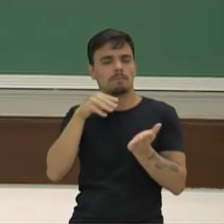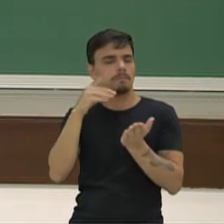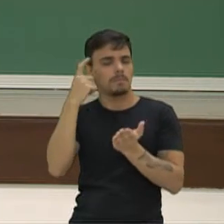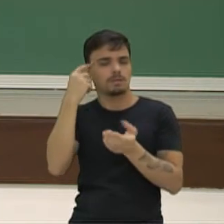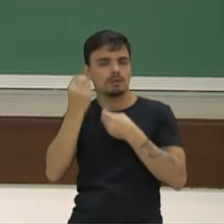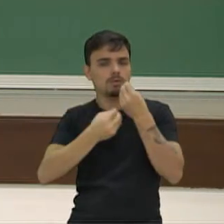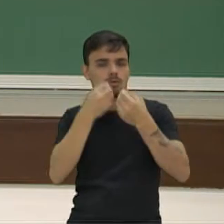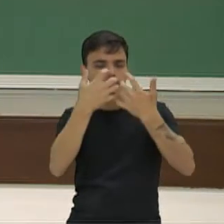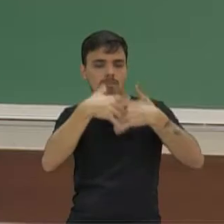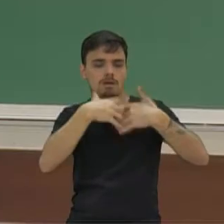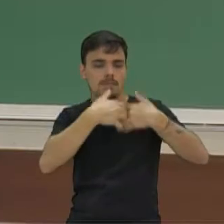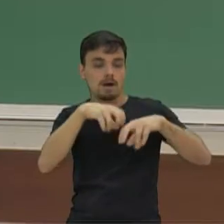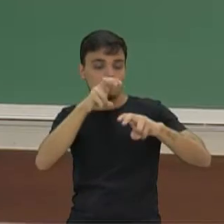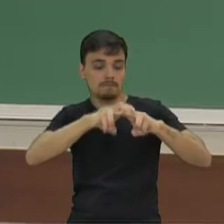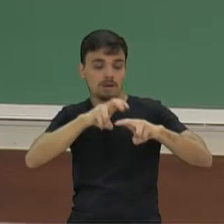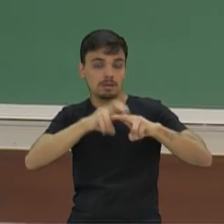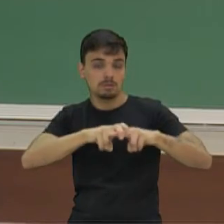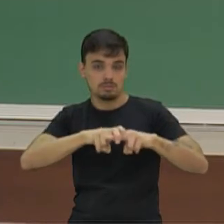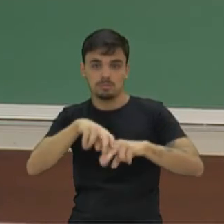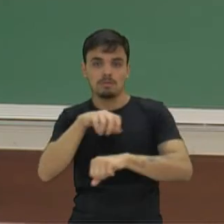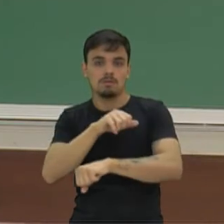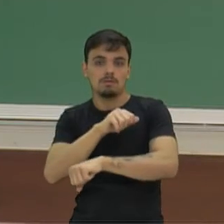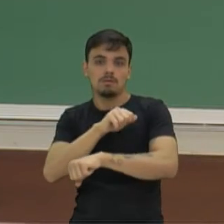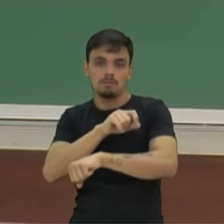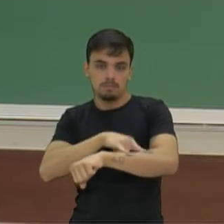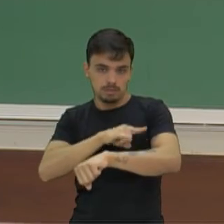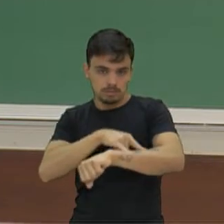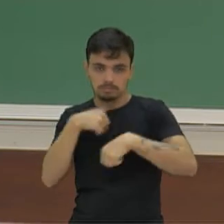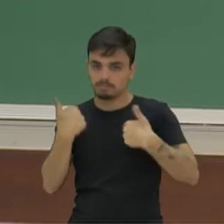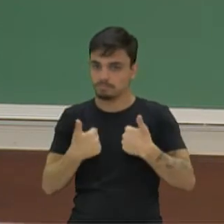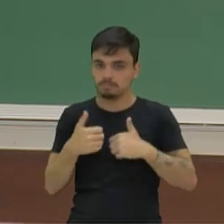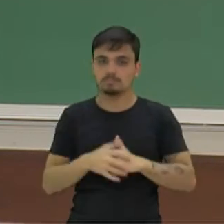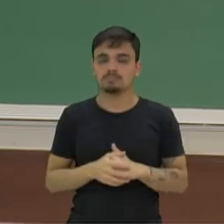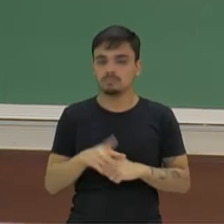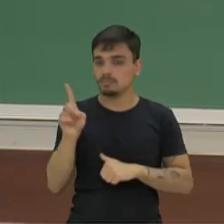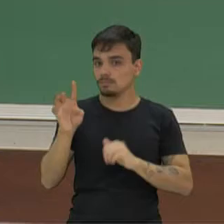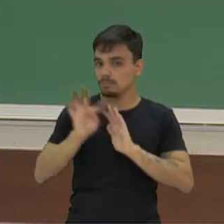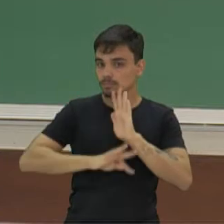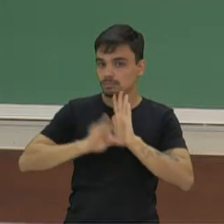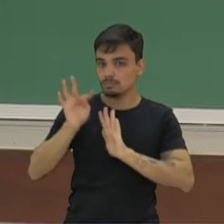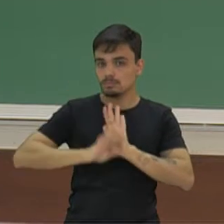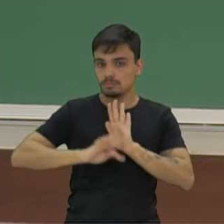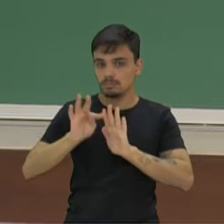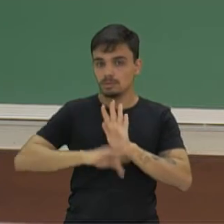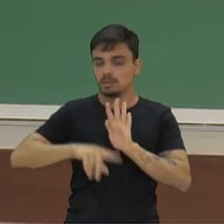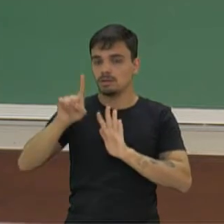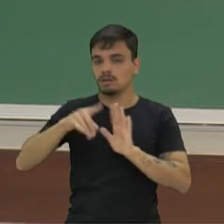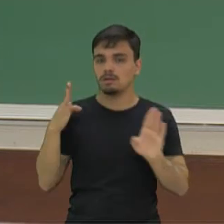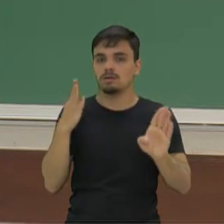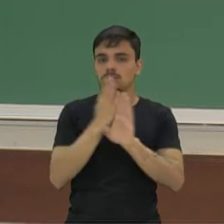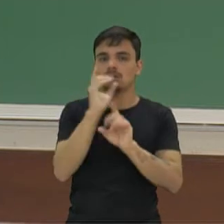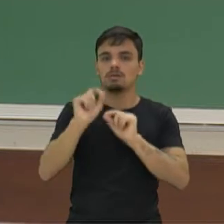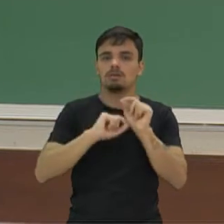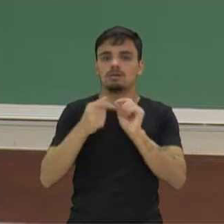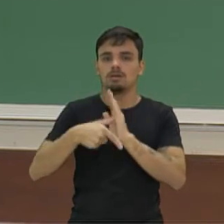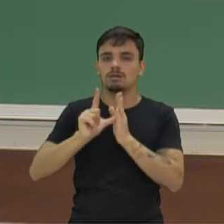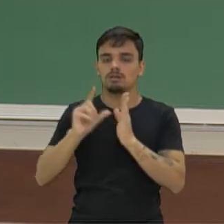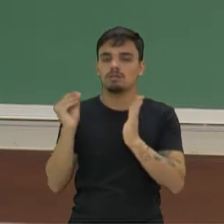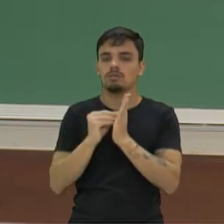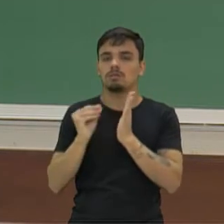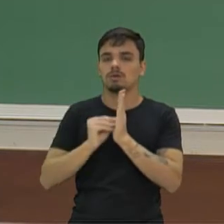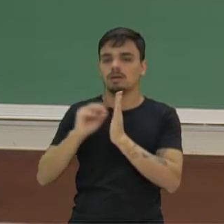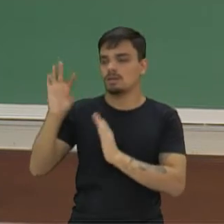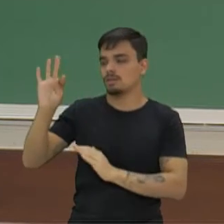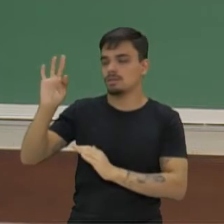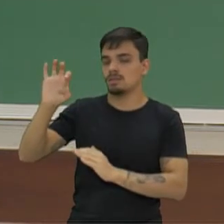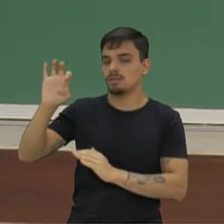sanitário. Não é banal o que eu estou te falando. Esse texto que você vai achar, se você colocar lá Bill Gates,